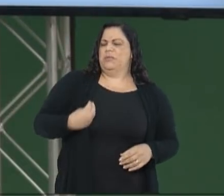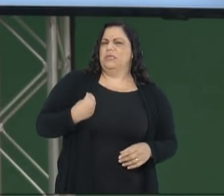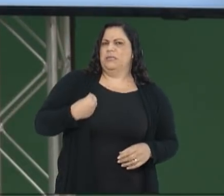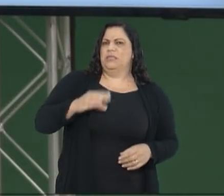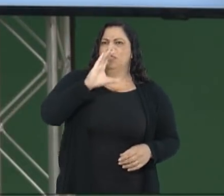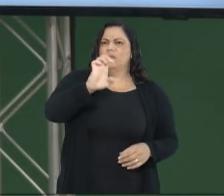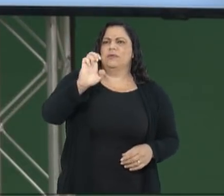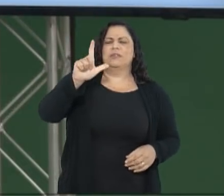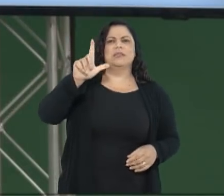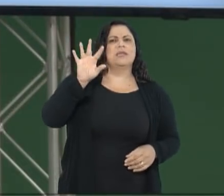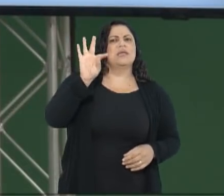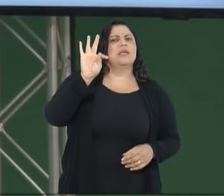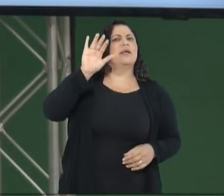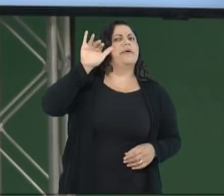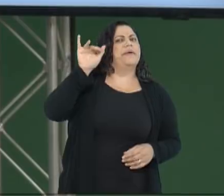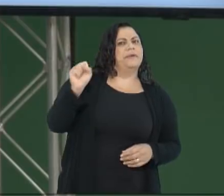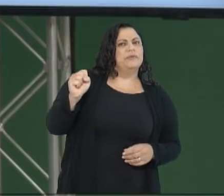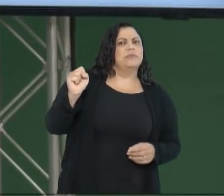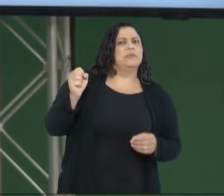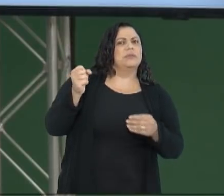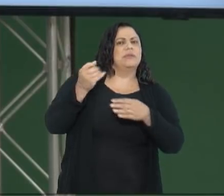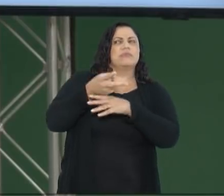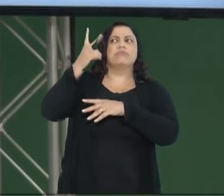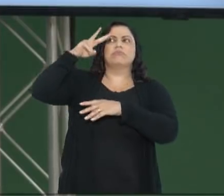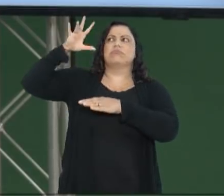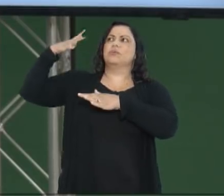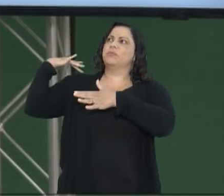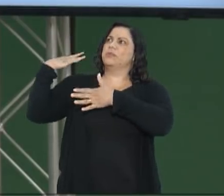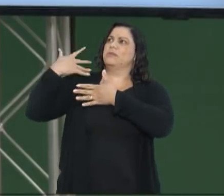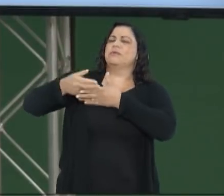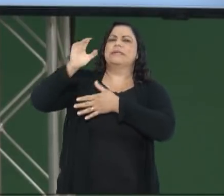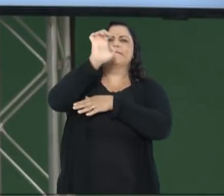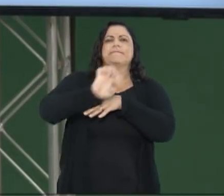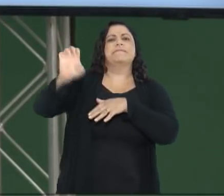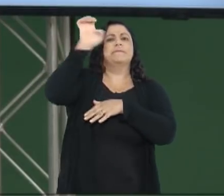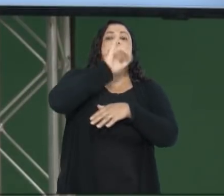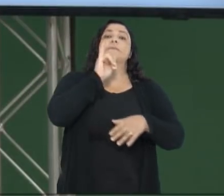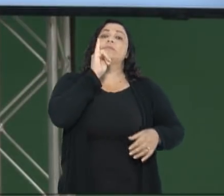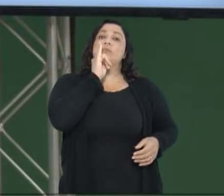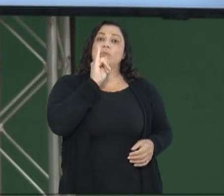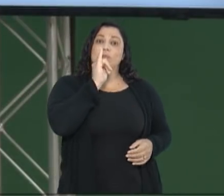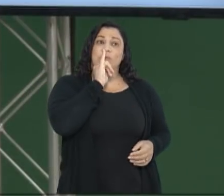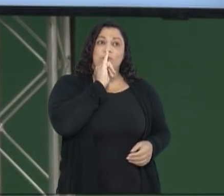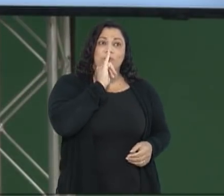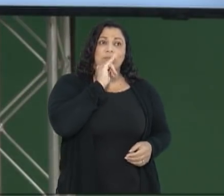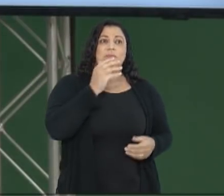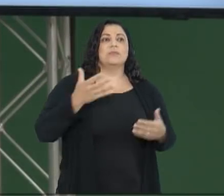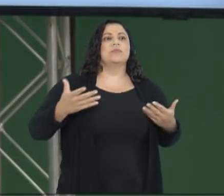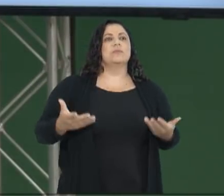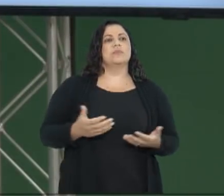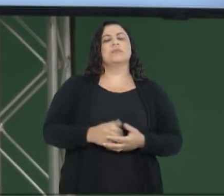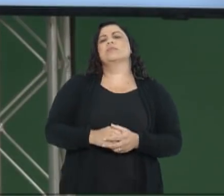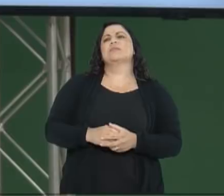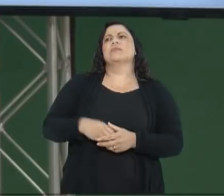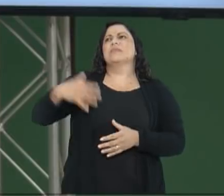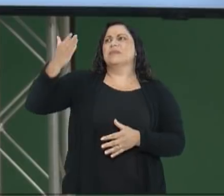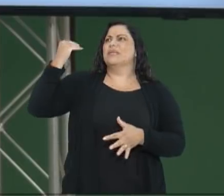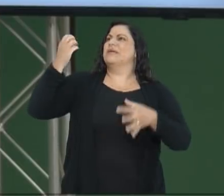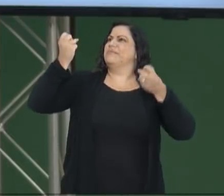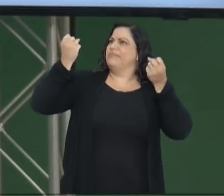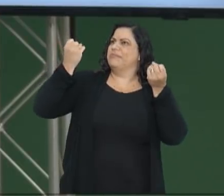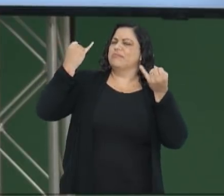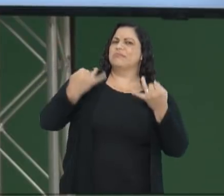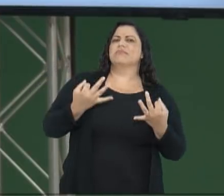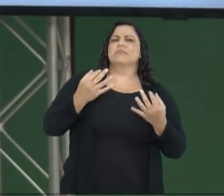da história da Europa, e que depois vai se refletir na cultura. Vamos pegar o exemplo ali da Península Ibérica. Nós falamos lá atrás que tinha